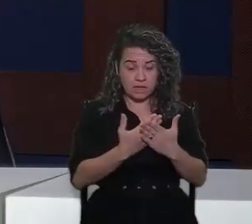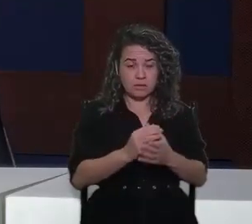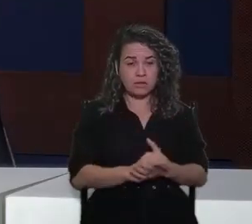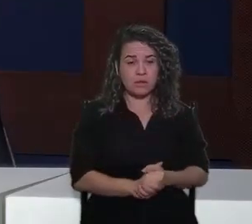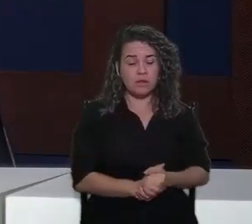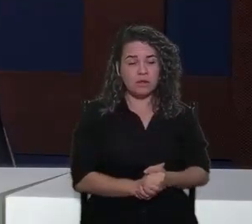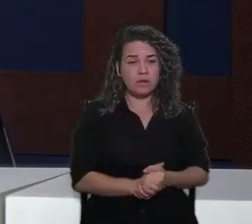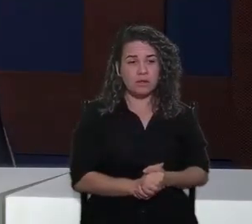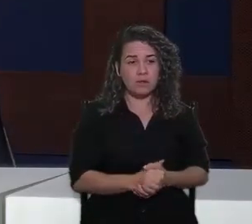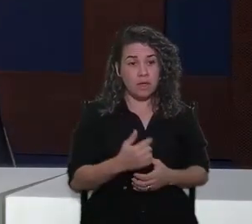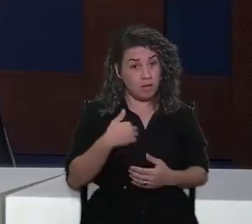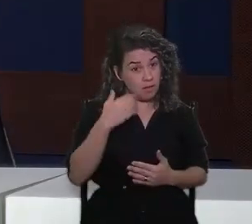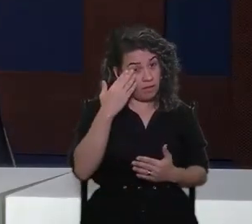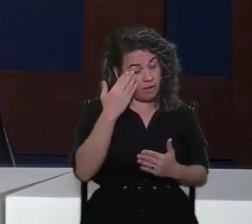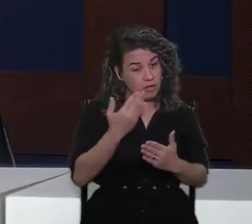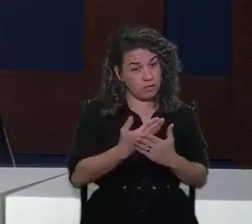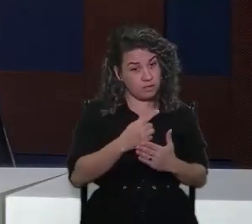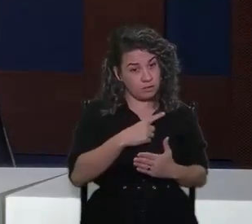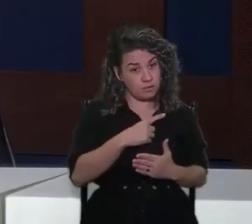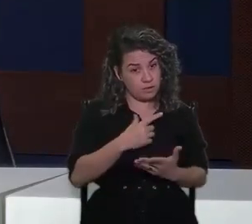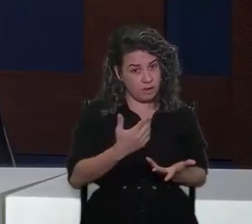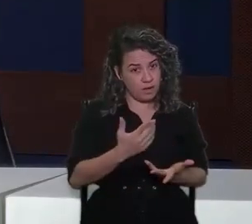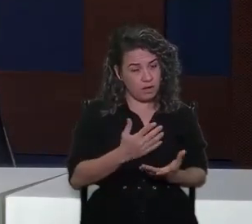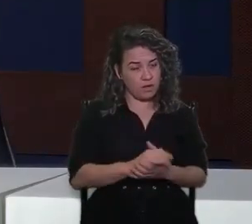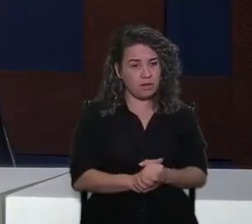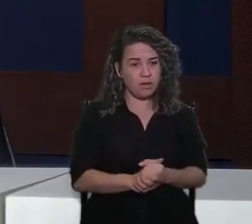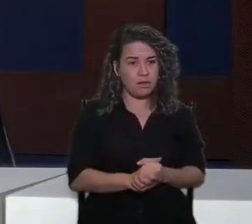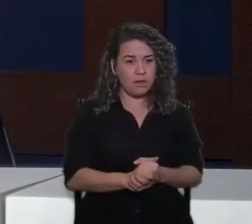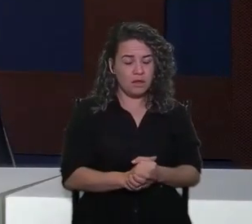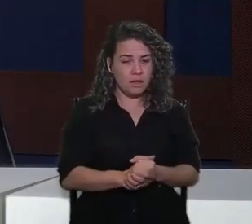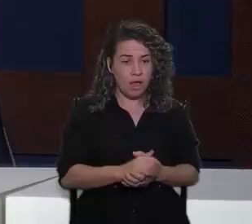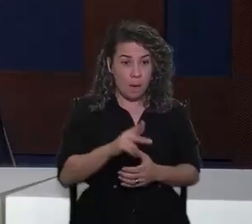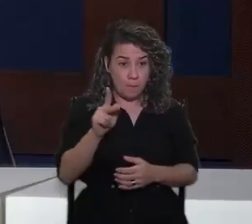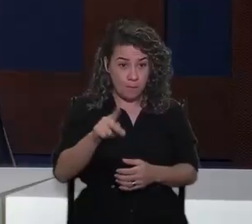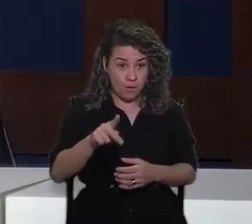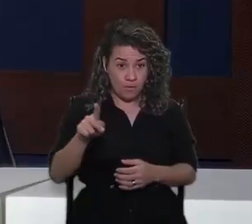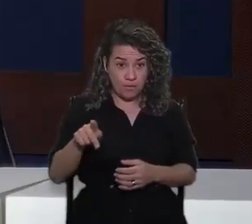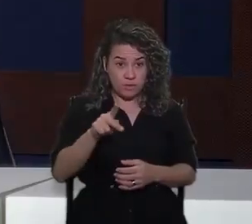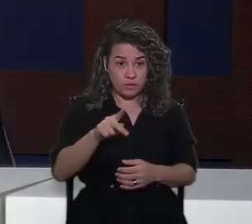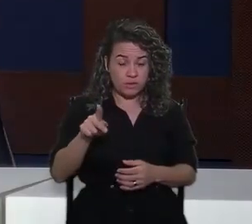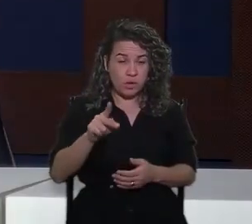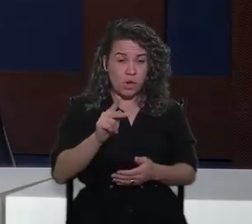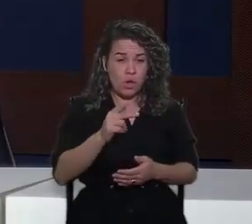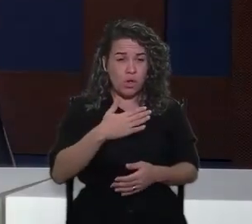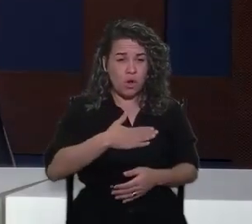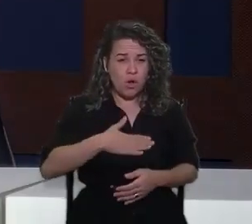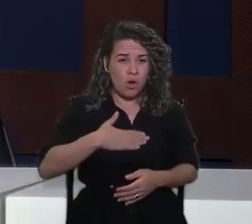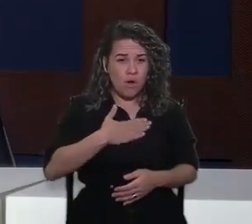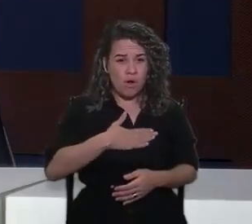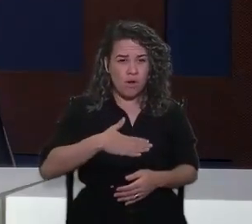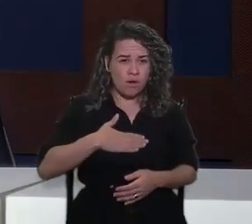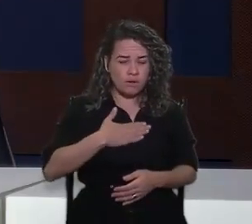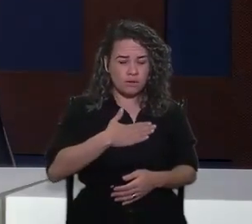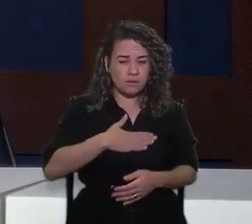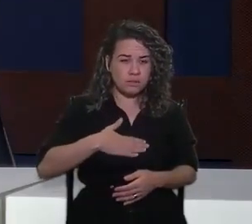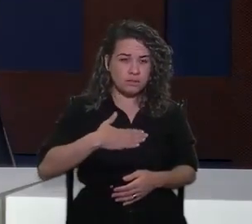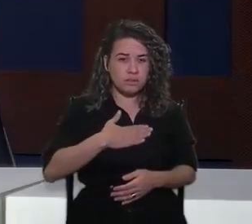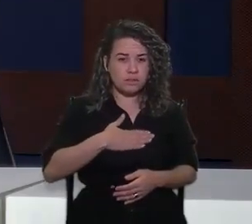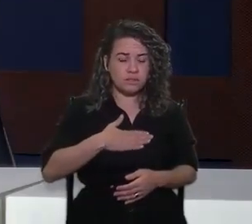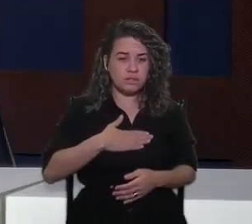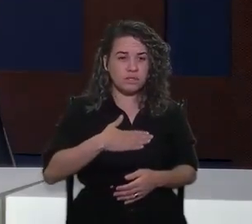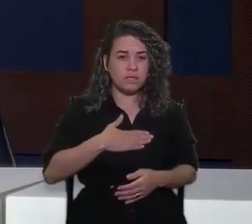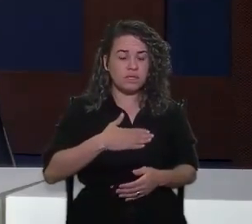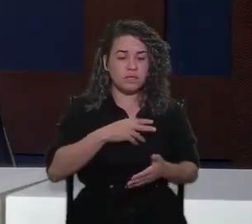tenha, professores que gostem de ler e que orientem transmitam